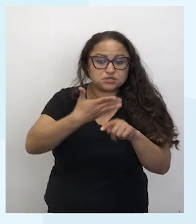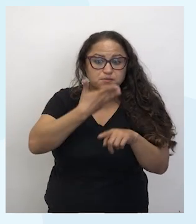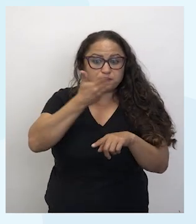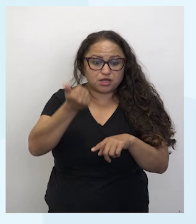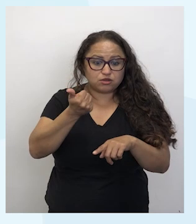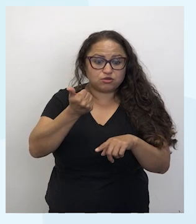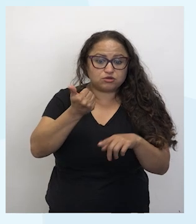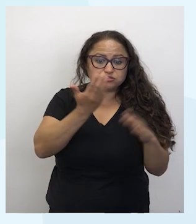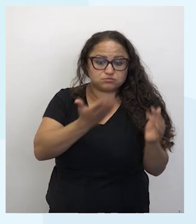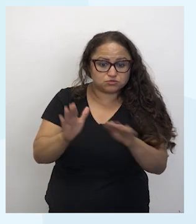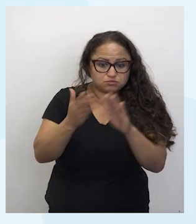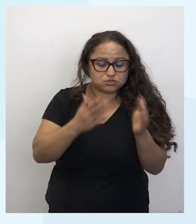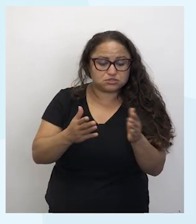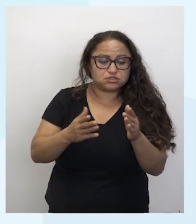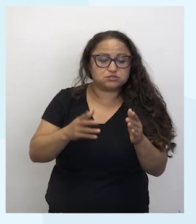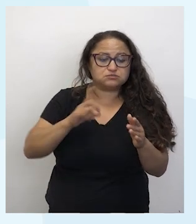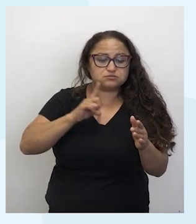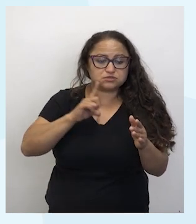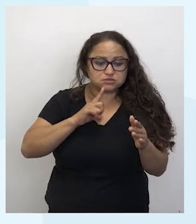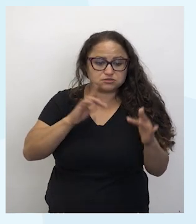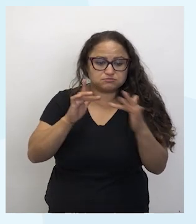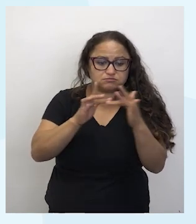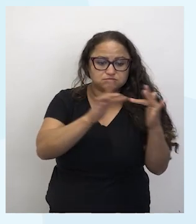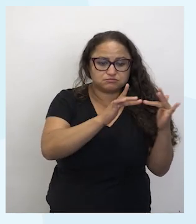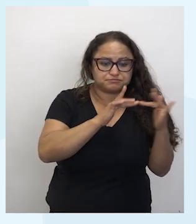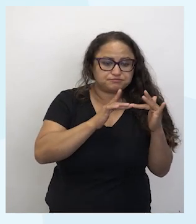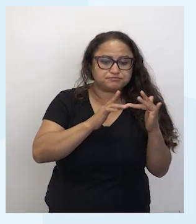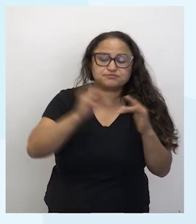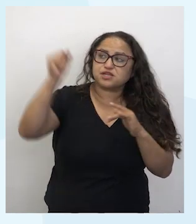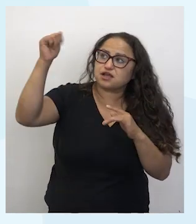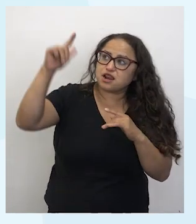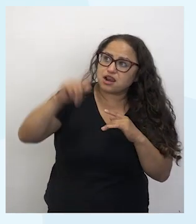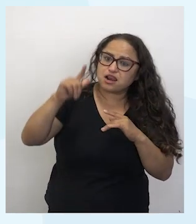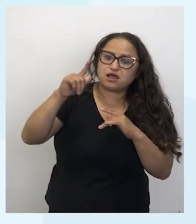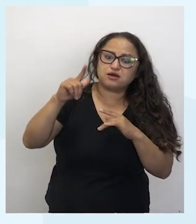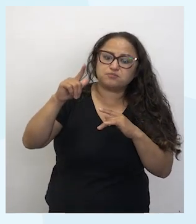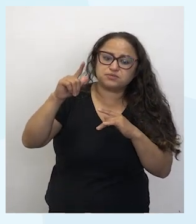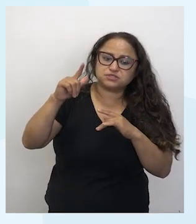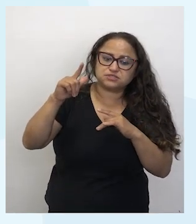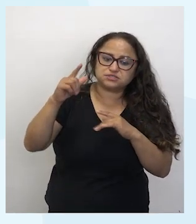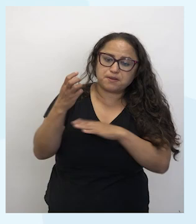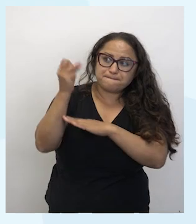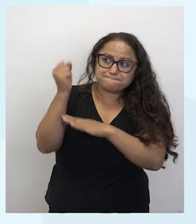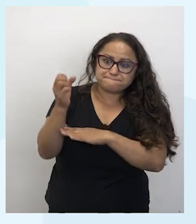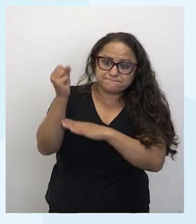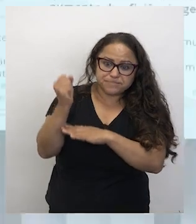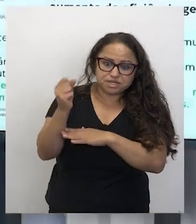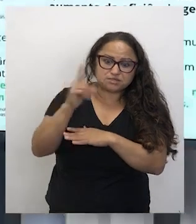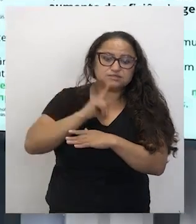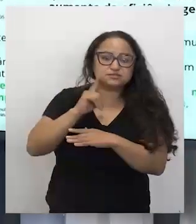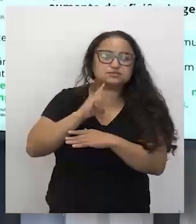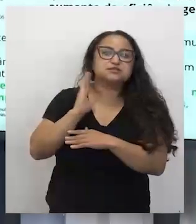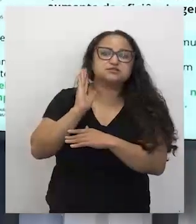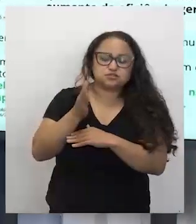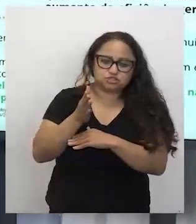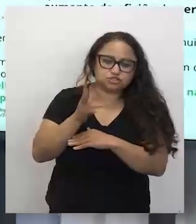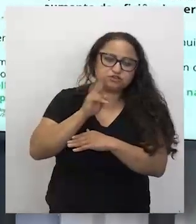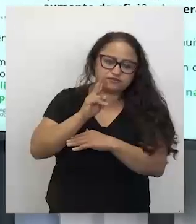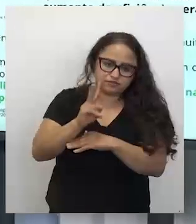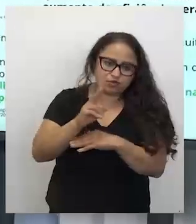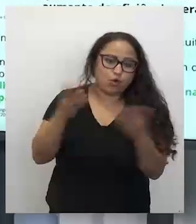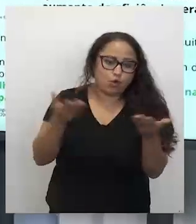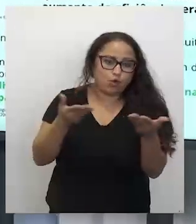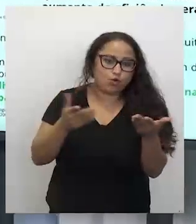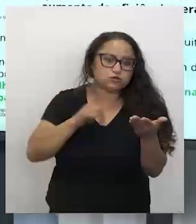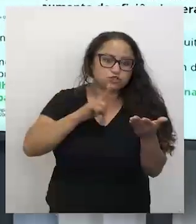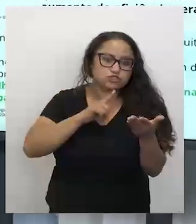linhas de transmissão, né? Para evitar perda na transmissão. Os alunos E da- lâmpadas né? fluorescentes nessa época, né? Porque a gente já viu aqui na aula também, né? Que hoje temos a Isso aí. tecnologia